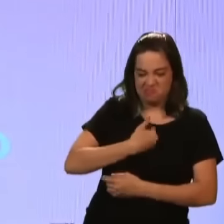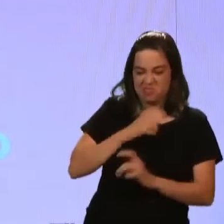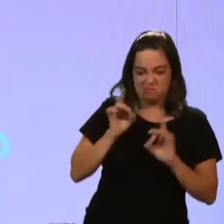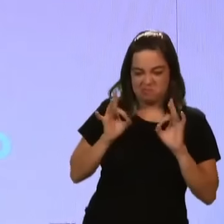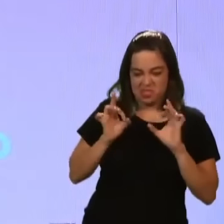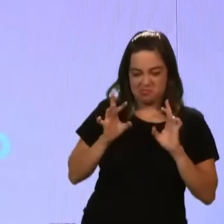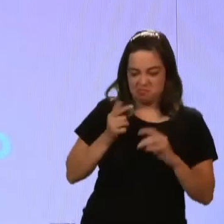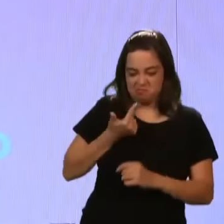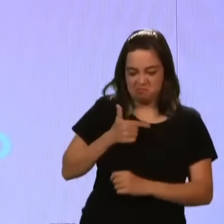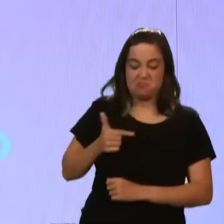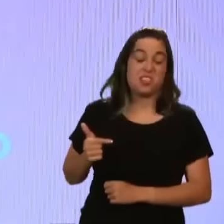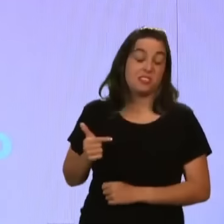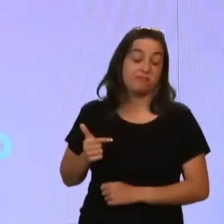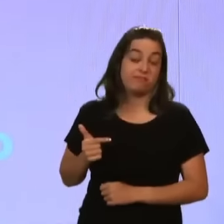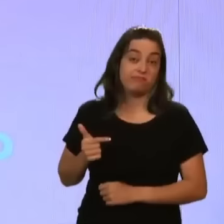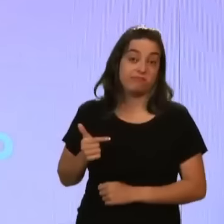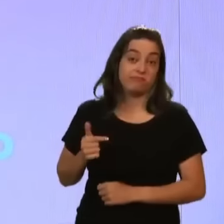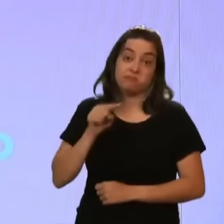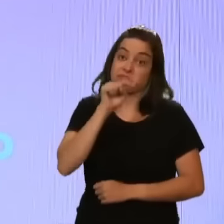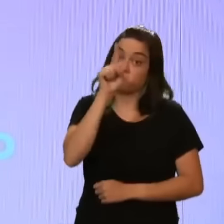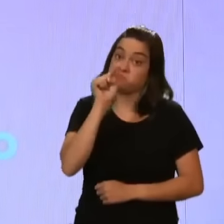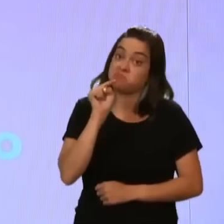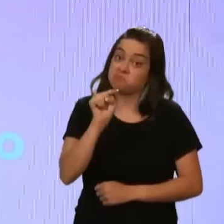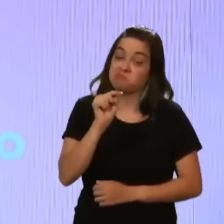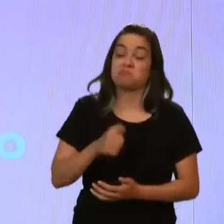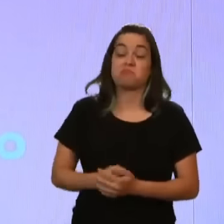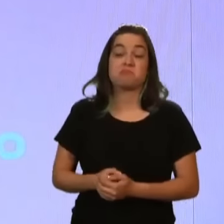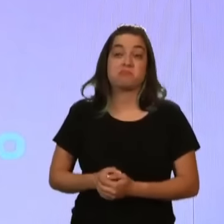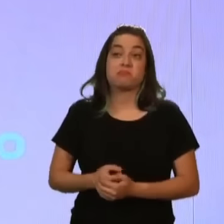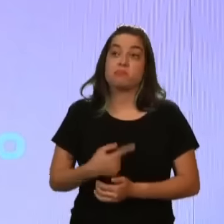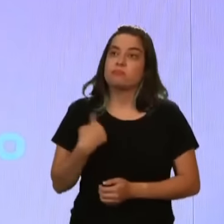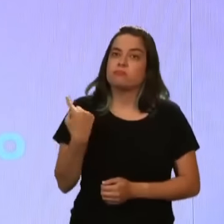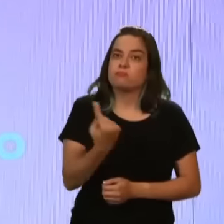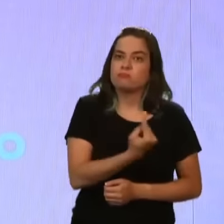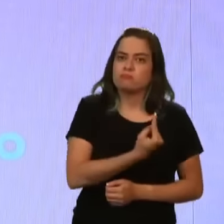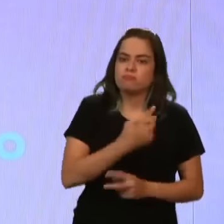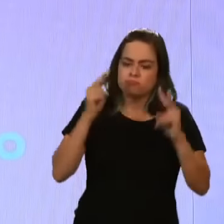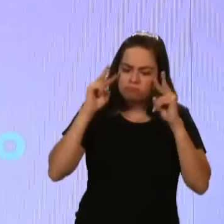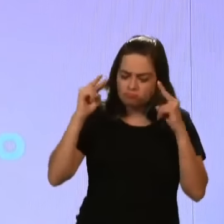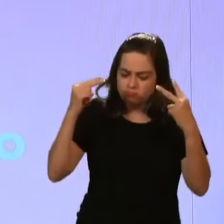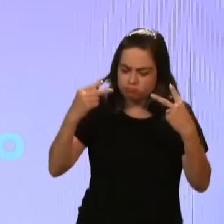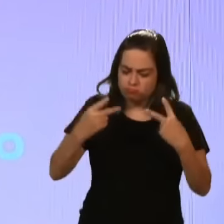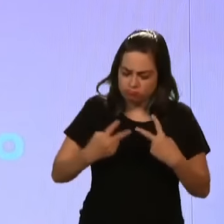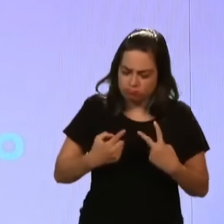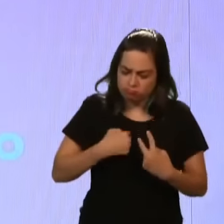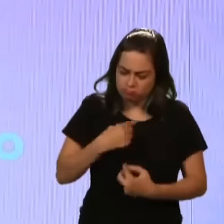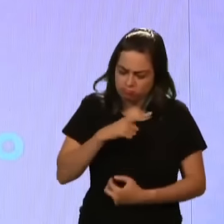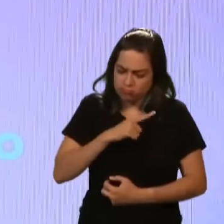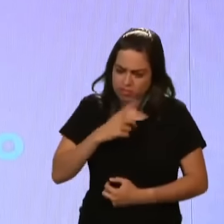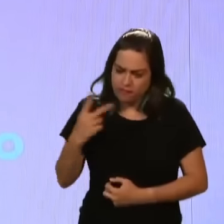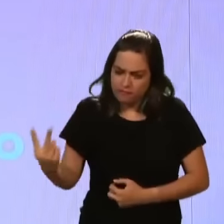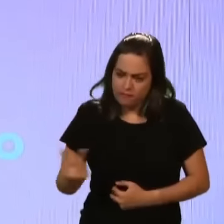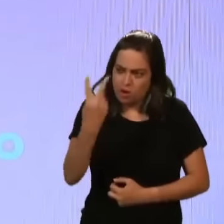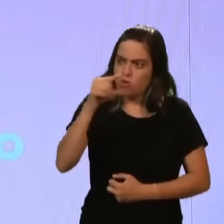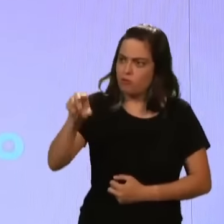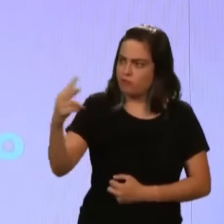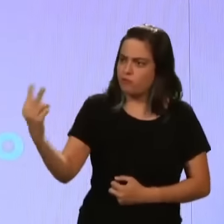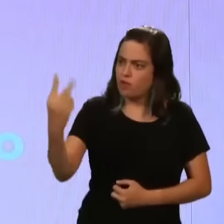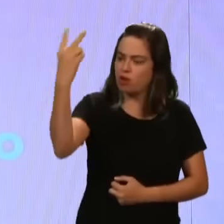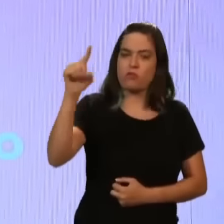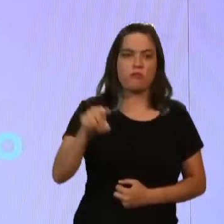semi-preciosidades? Será que nós aprendemos a nos enxergar e a dar a nós mesmas e aos outros o devido